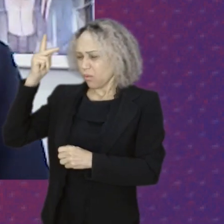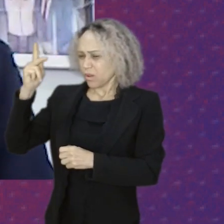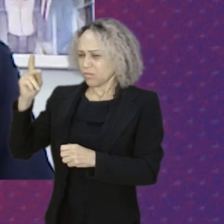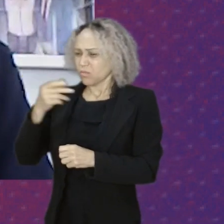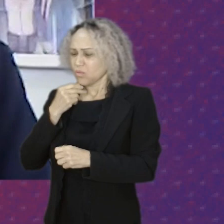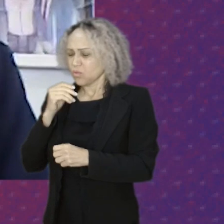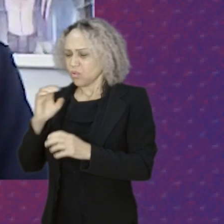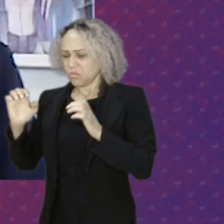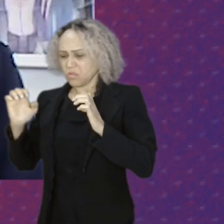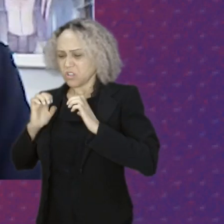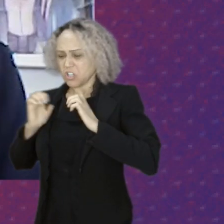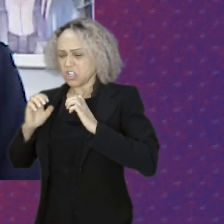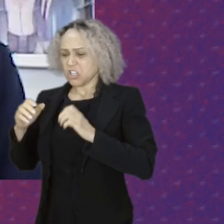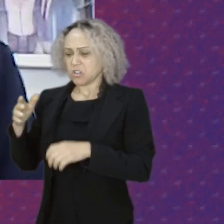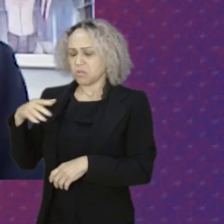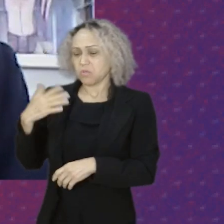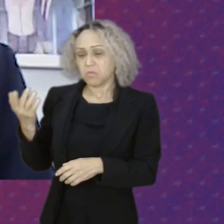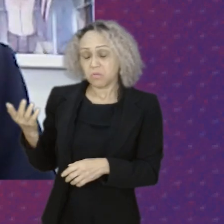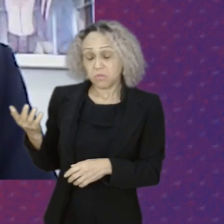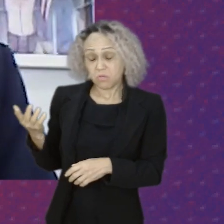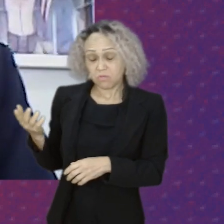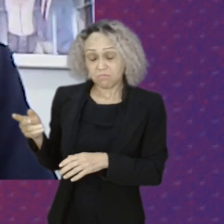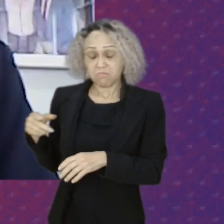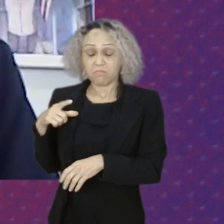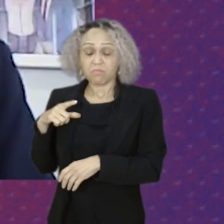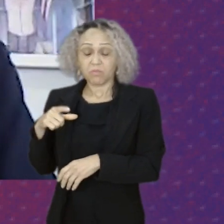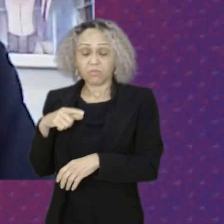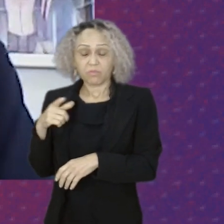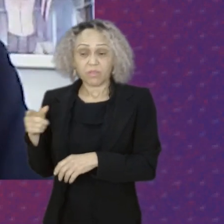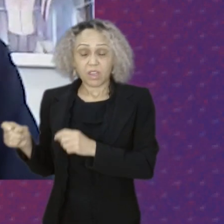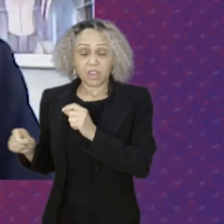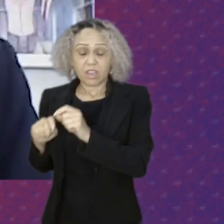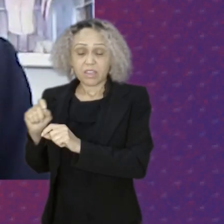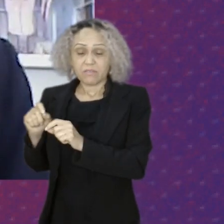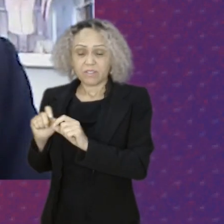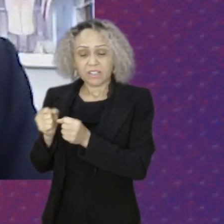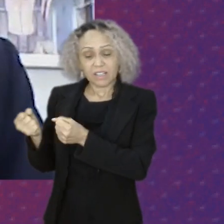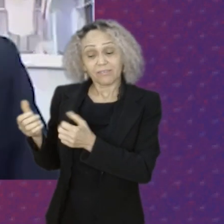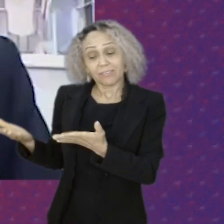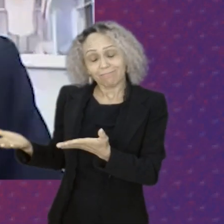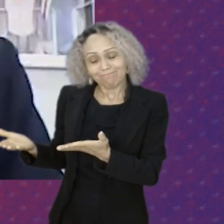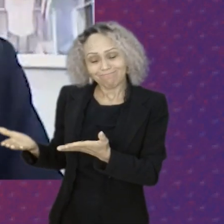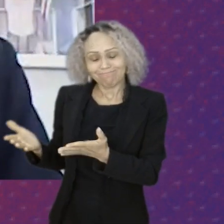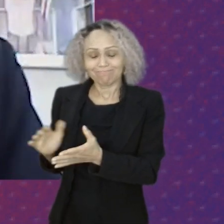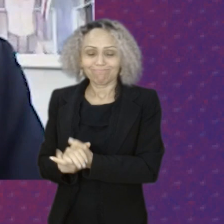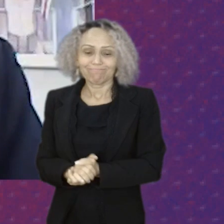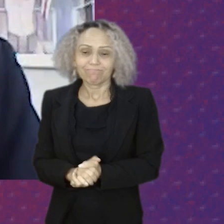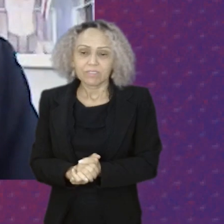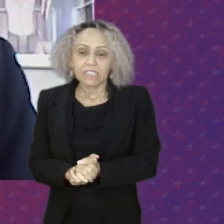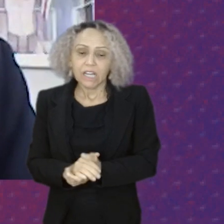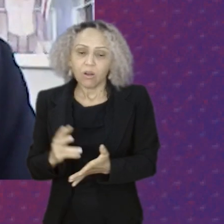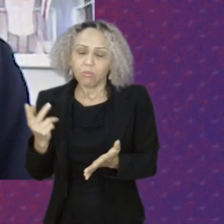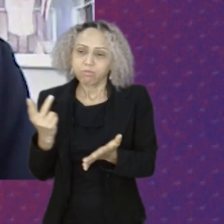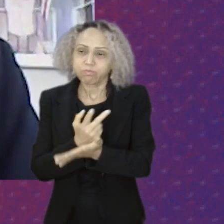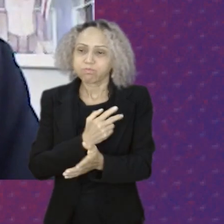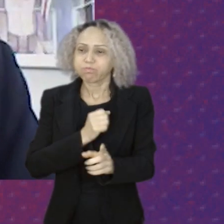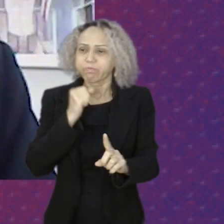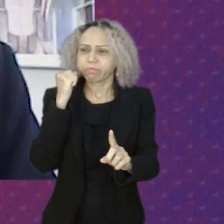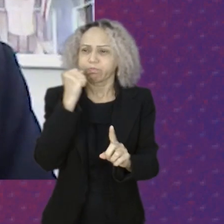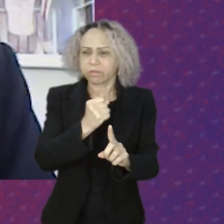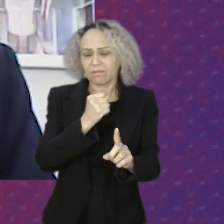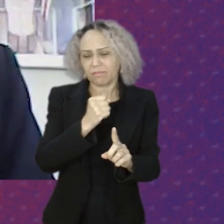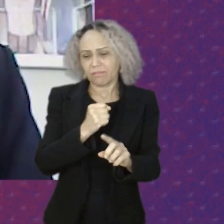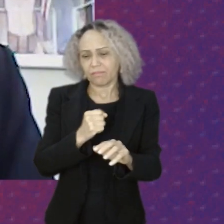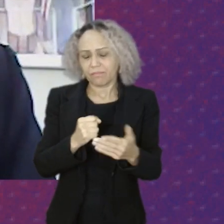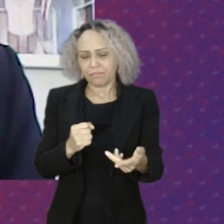de 700 hectares de terra onde eles estão. Então, diante disso, esses conflitos, eles se ampliam não